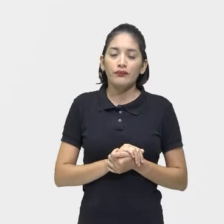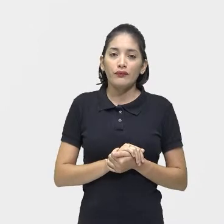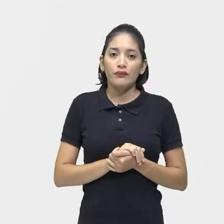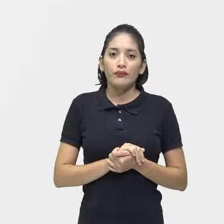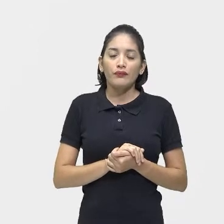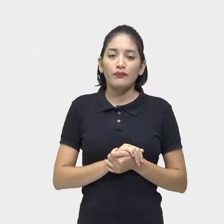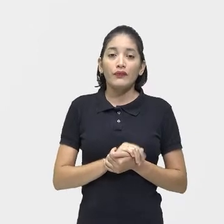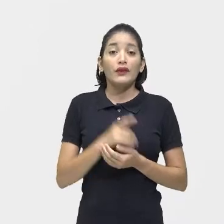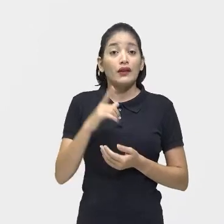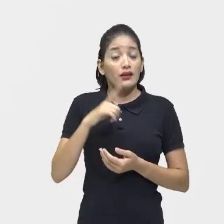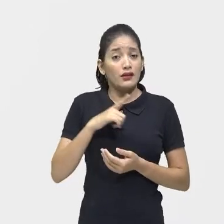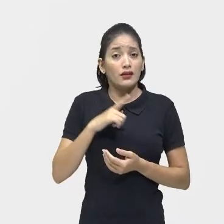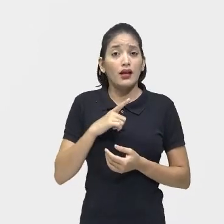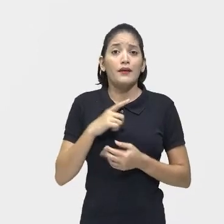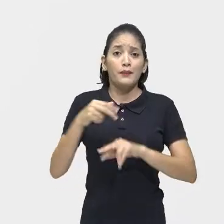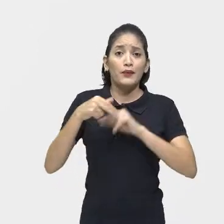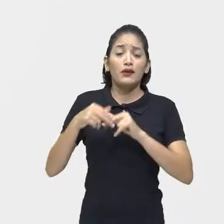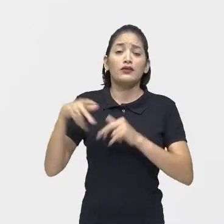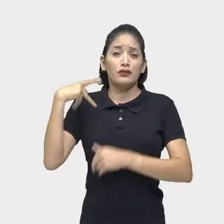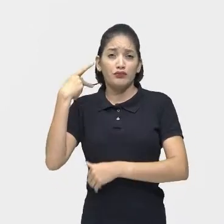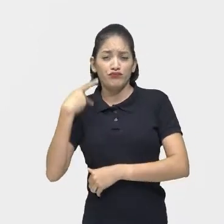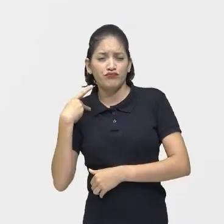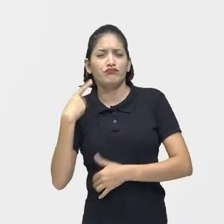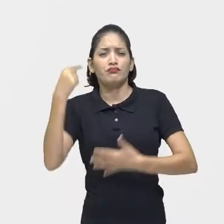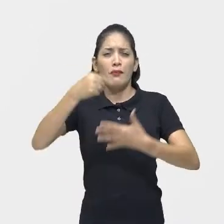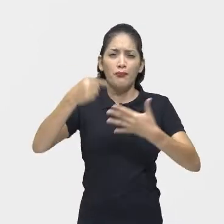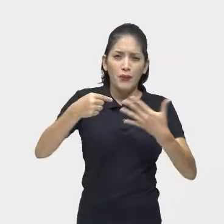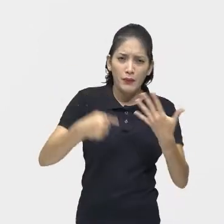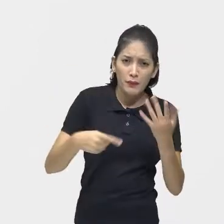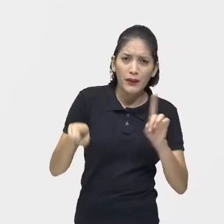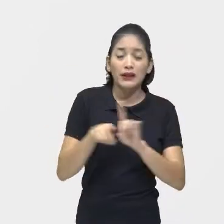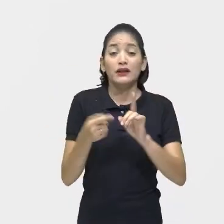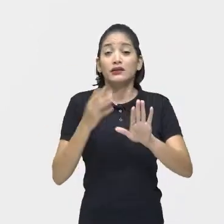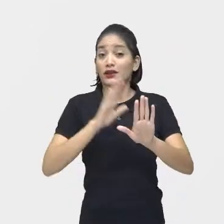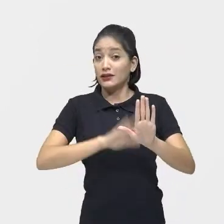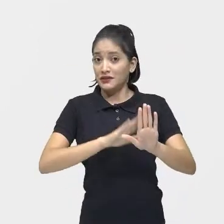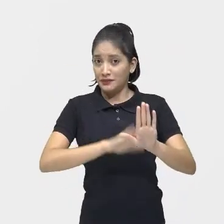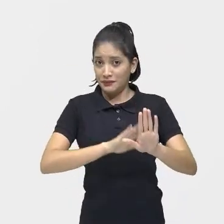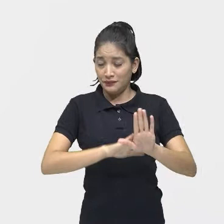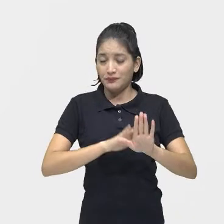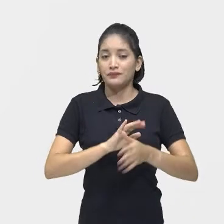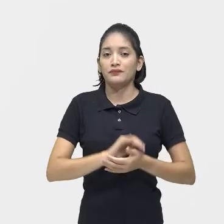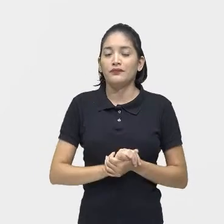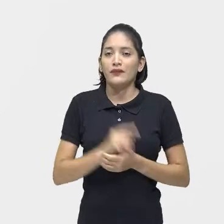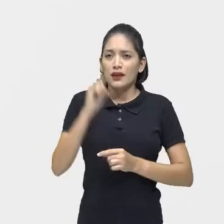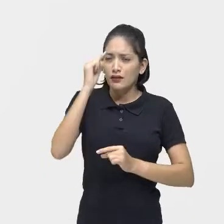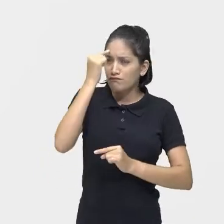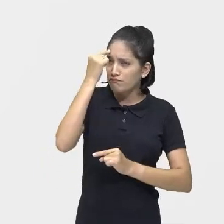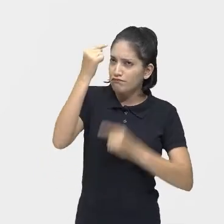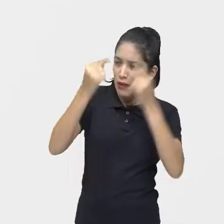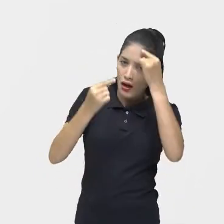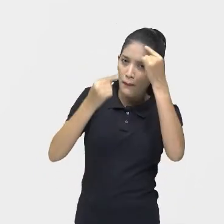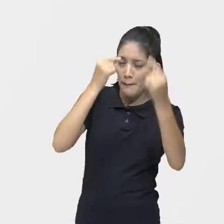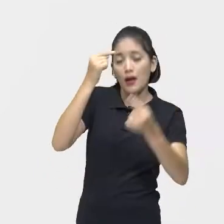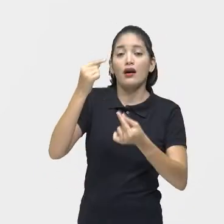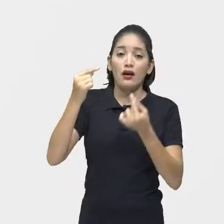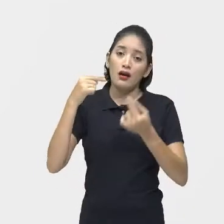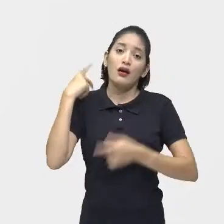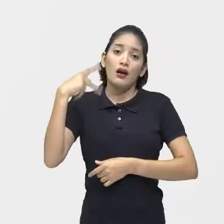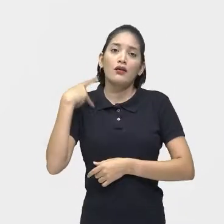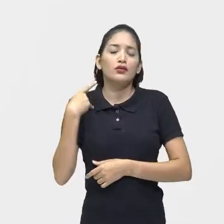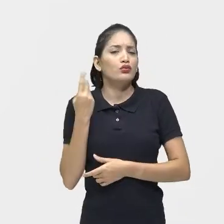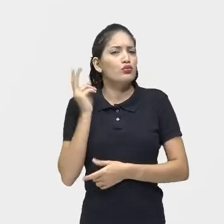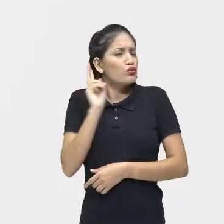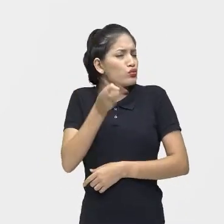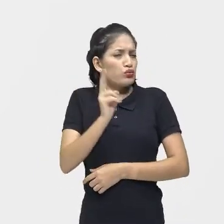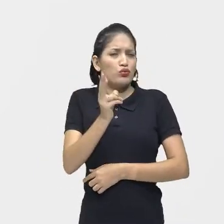tem as questões políticas, as questões ideológicas, tá bom? As ideias aí políticas que